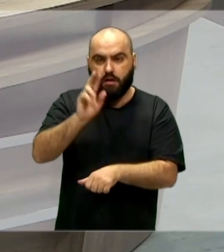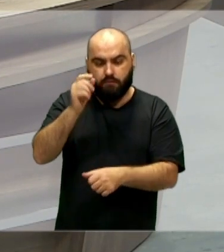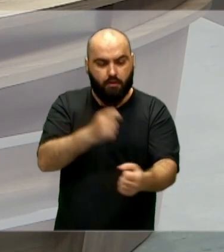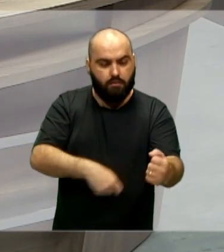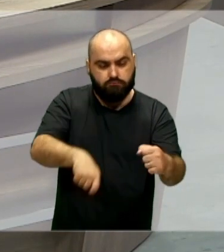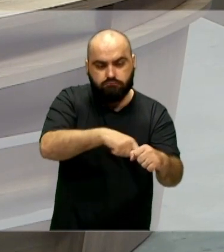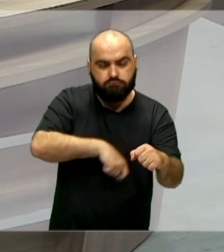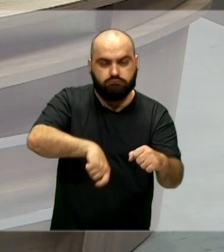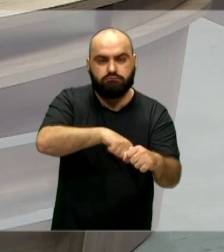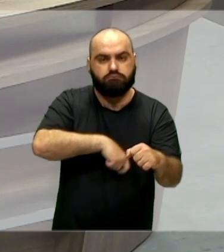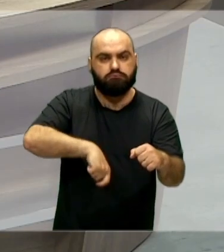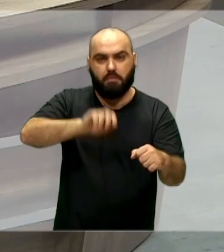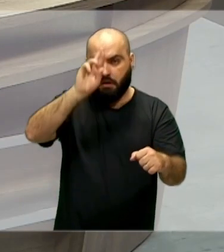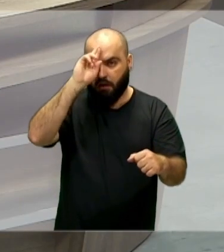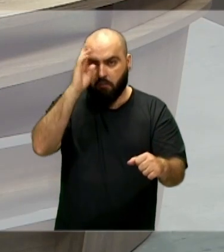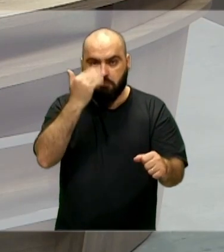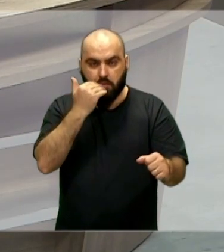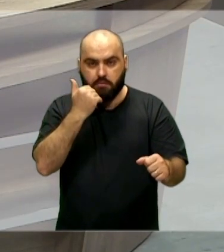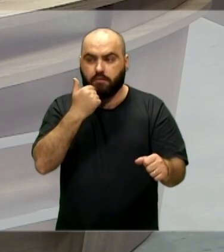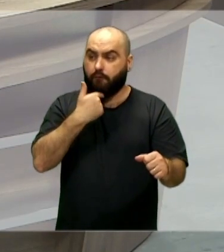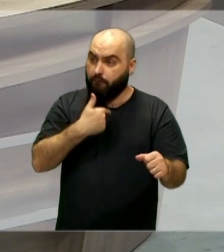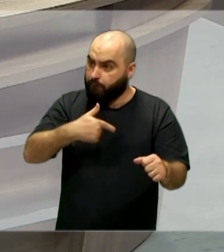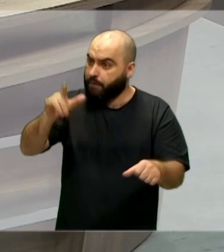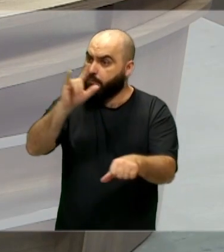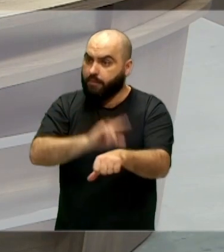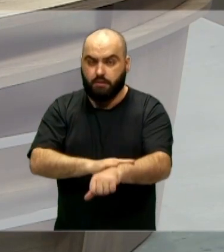mundo ia ao banheiro.